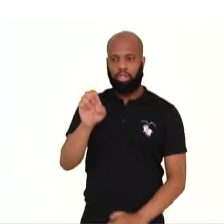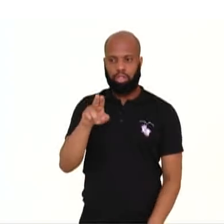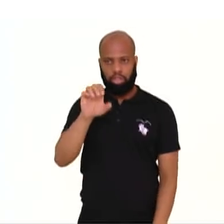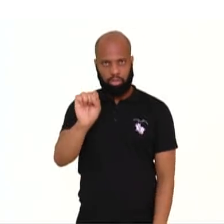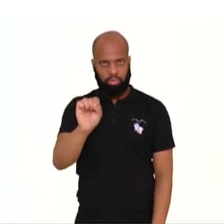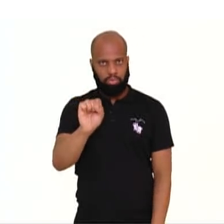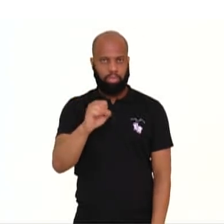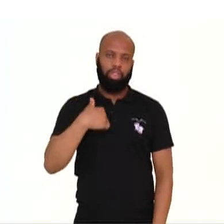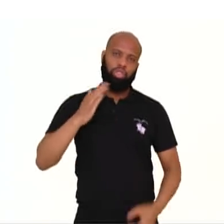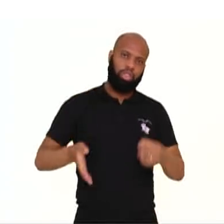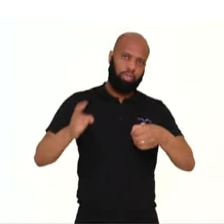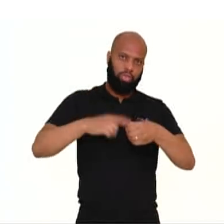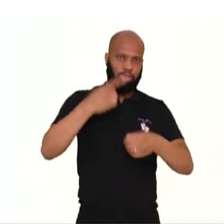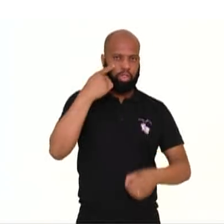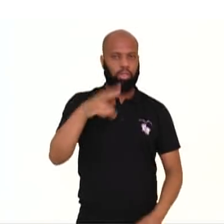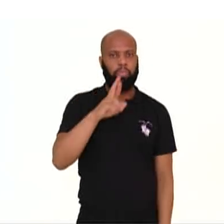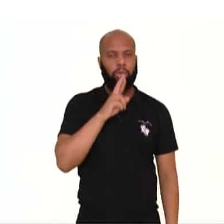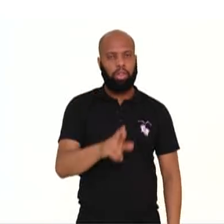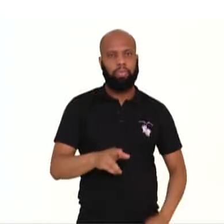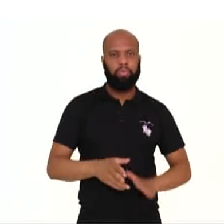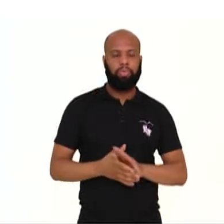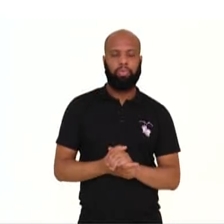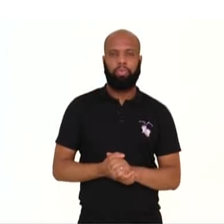Zeus. Daqui a pouco voltamos com a correção.